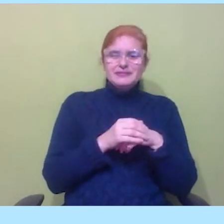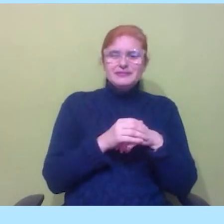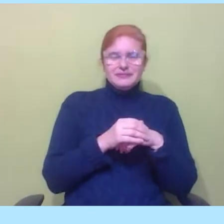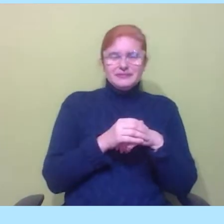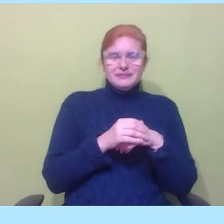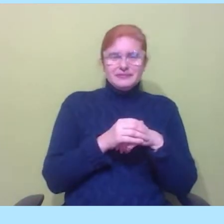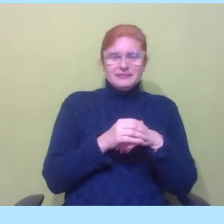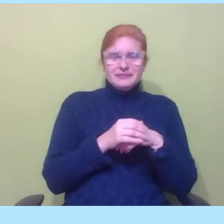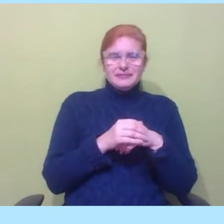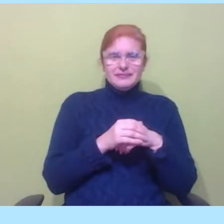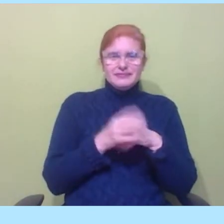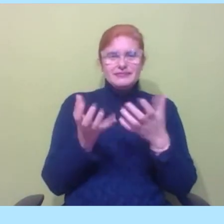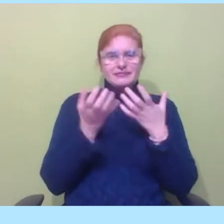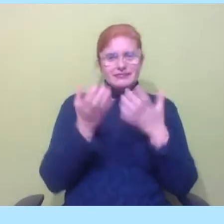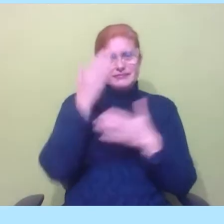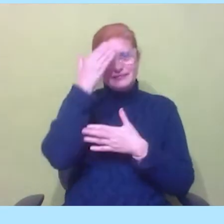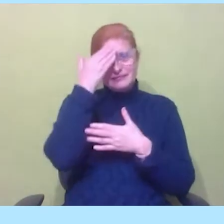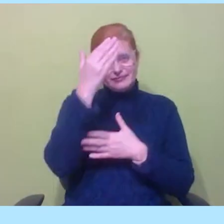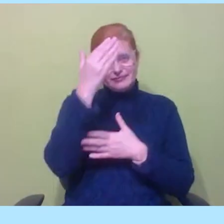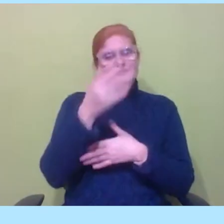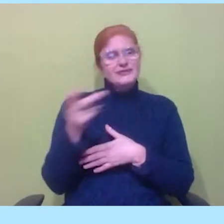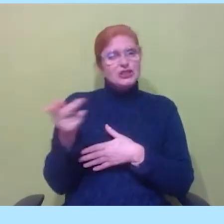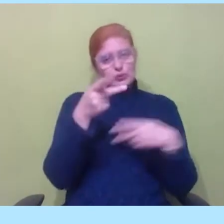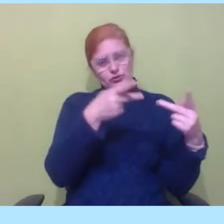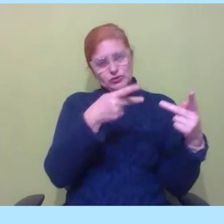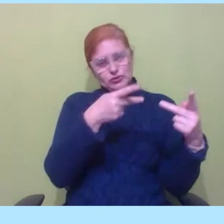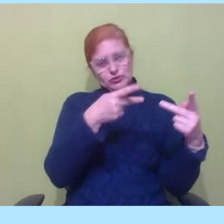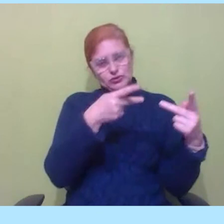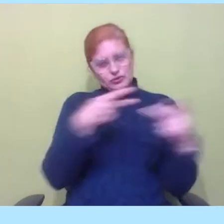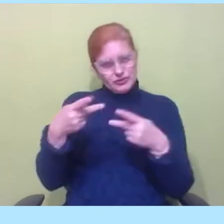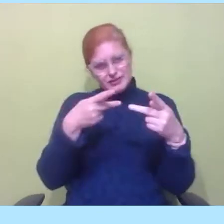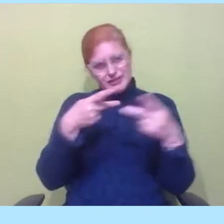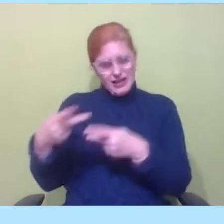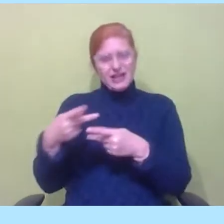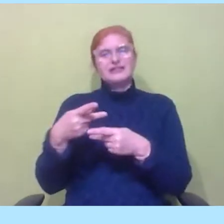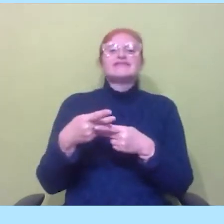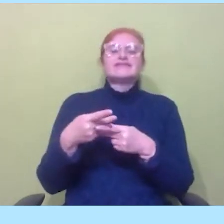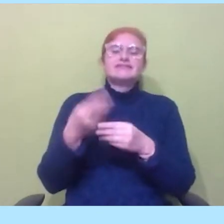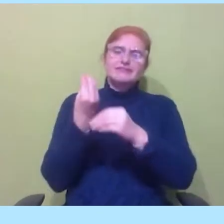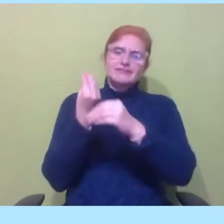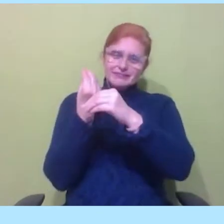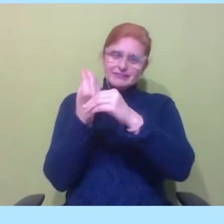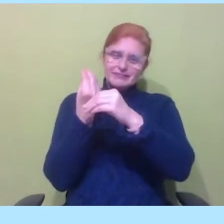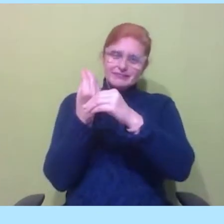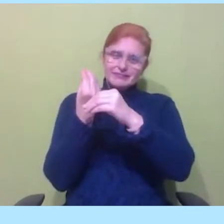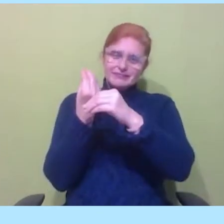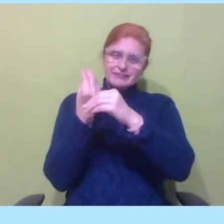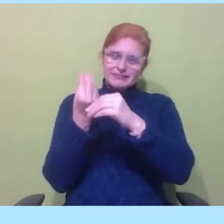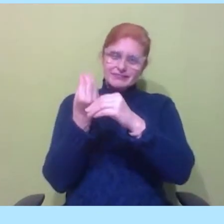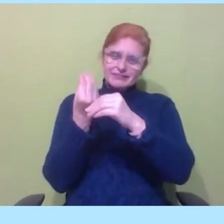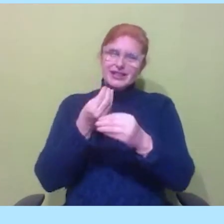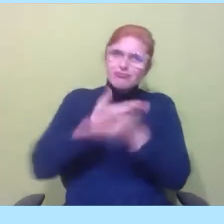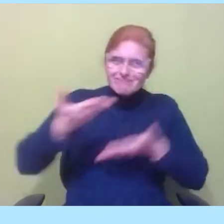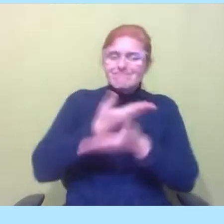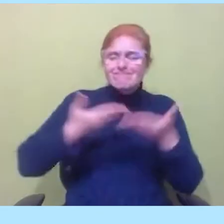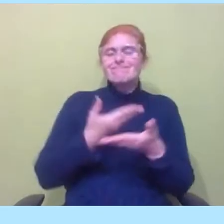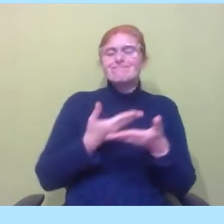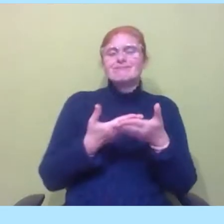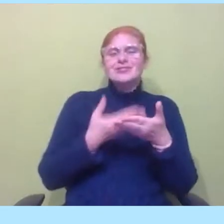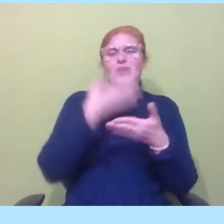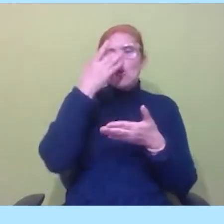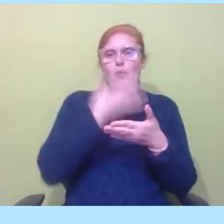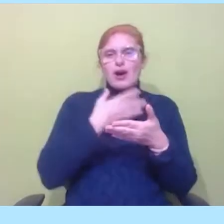pelas contribuições. Eu acho que a gente fica com esses debates na cabeça, né? Claro que a gente não